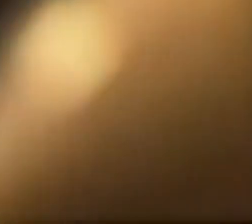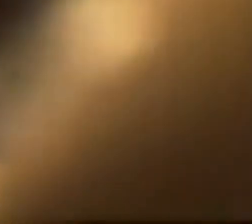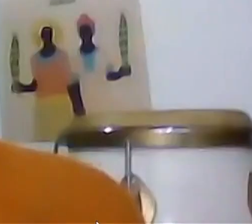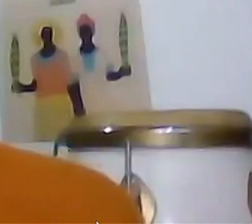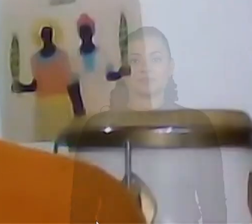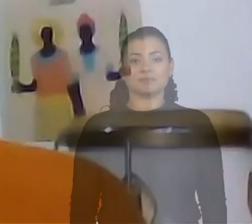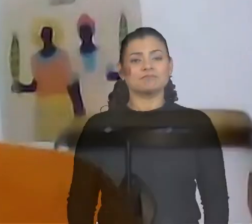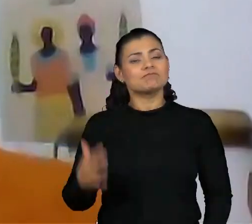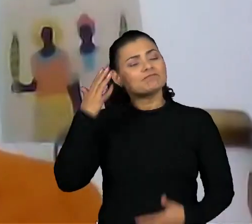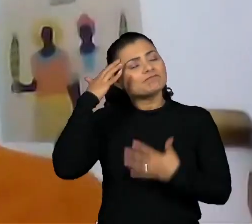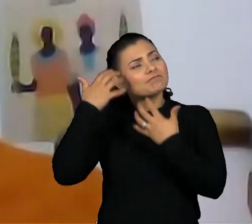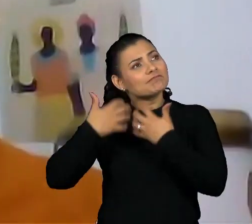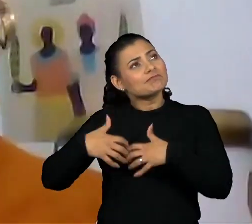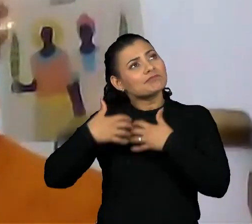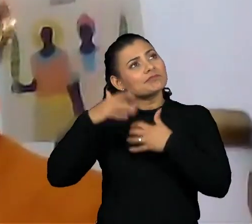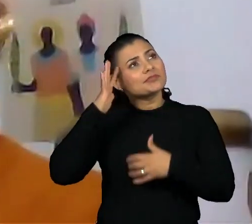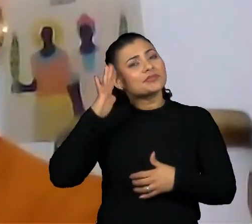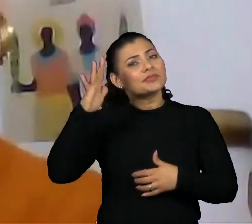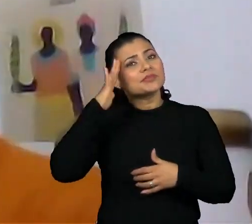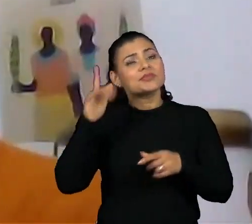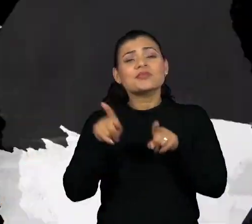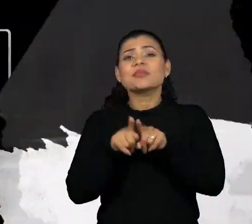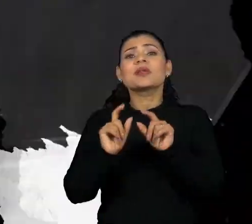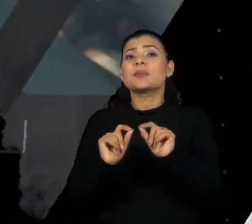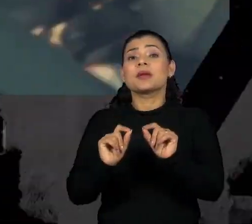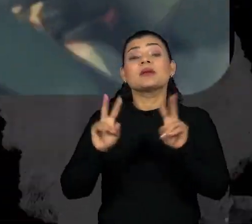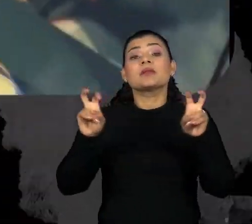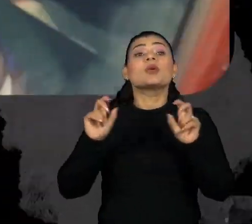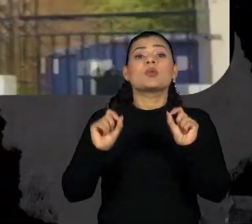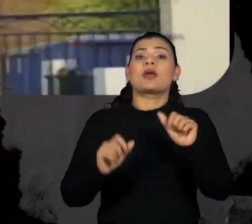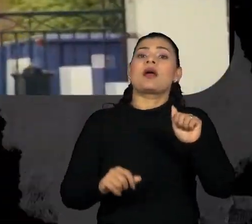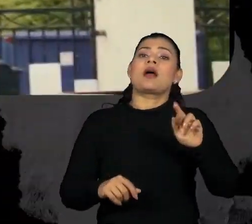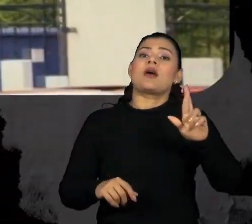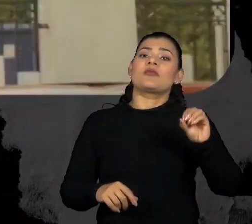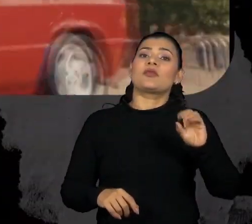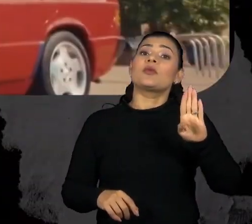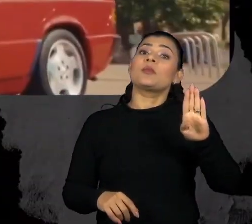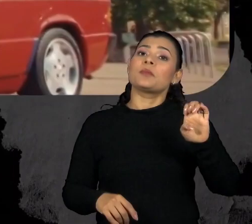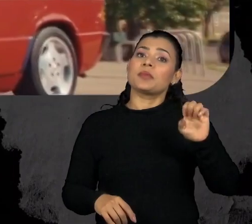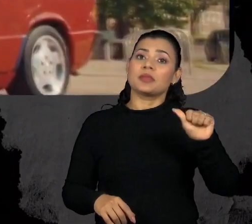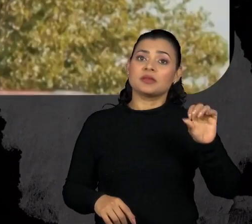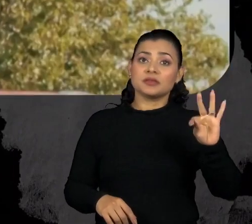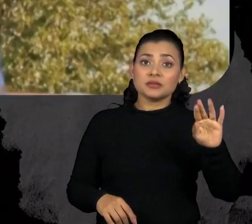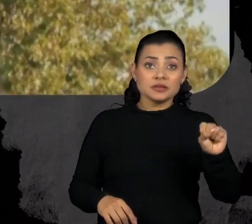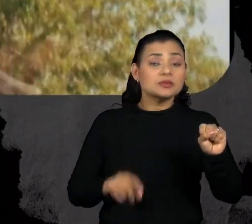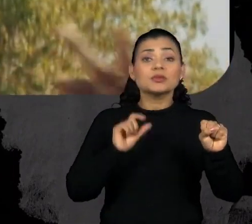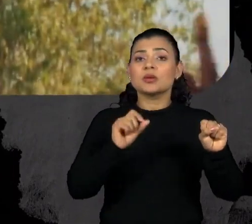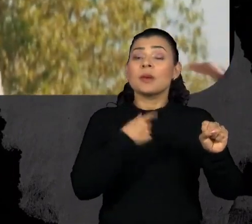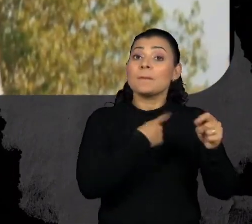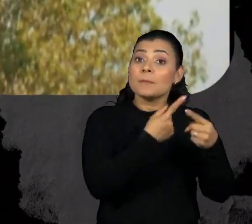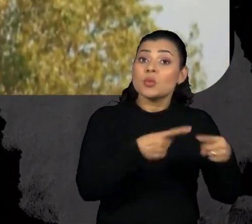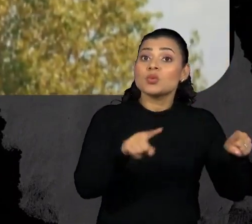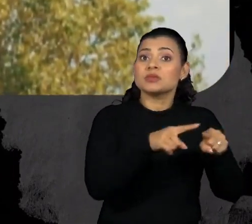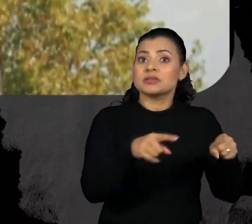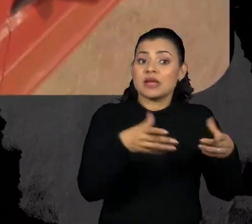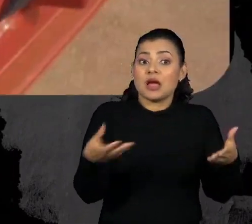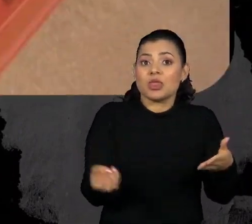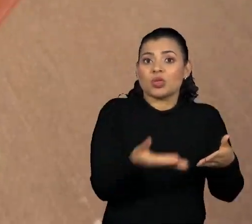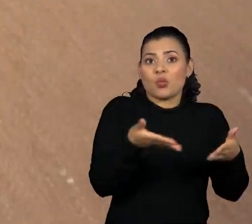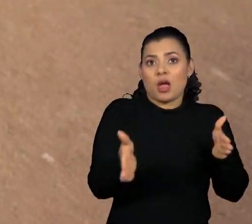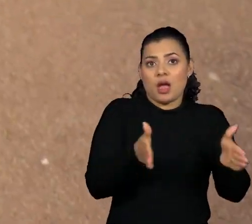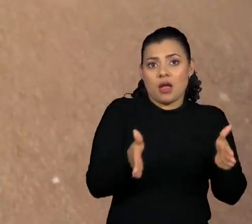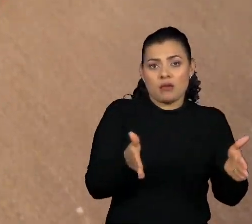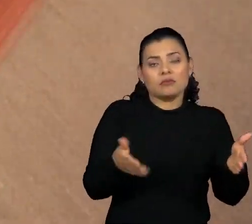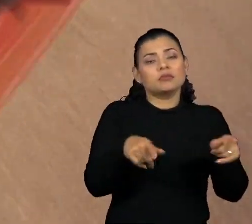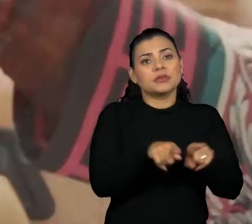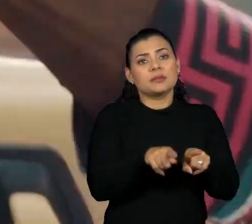Pensando um pouco sobre Afrobeats, né? Que é esse som, essa música que tem sido produzida atualmente. Eu